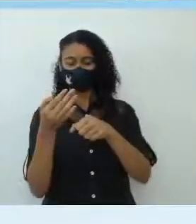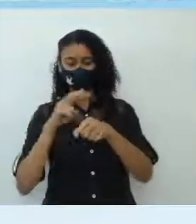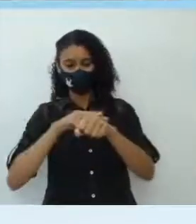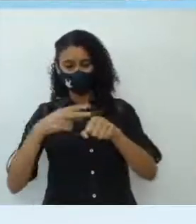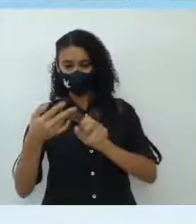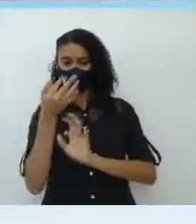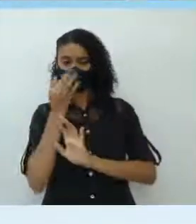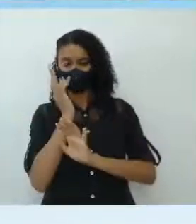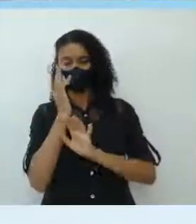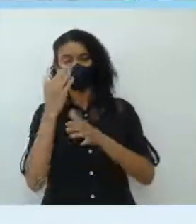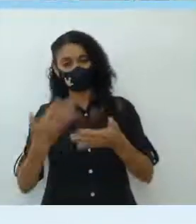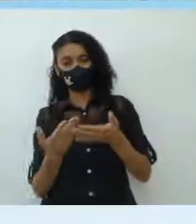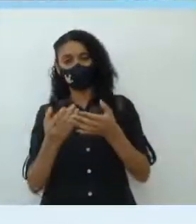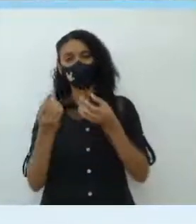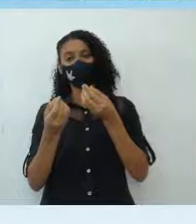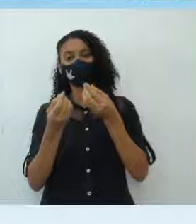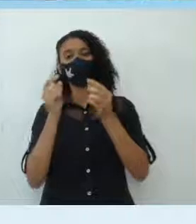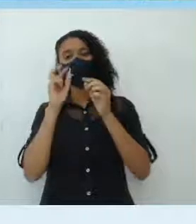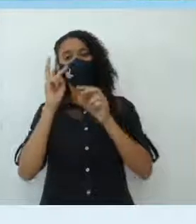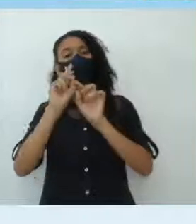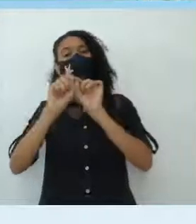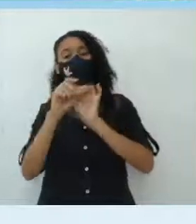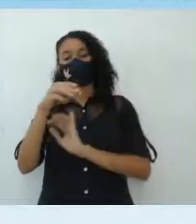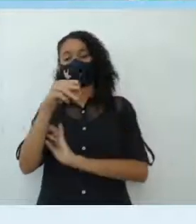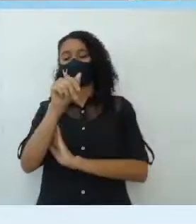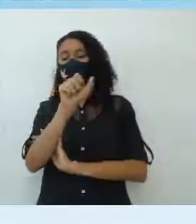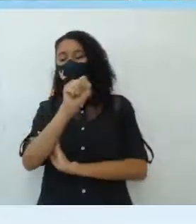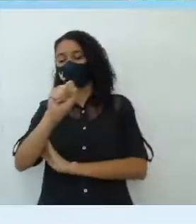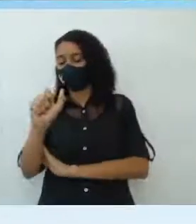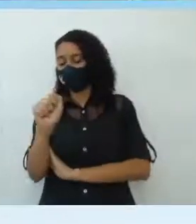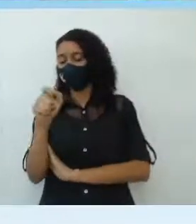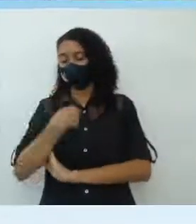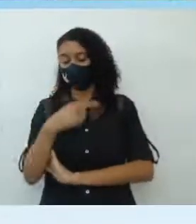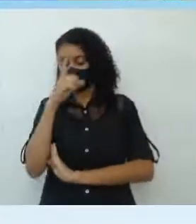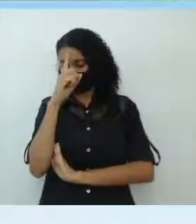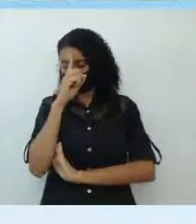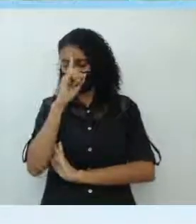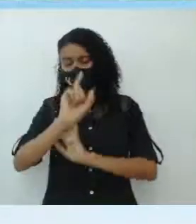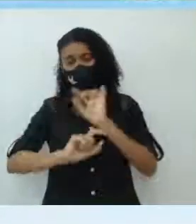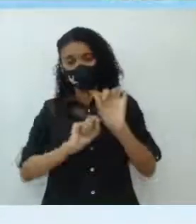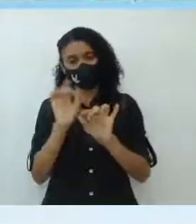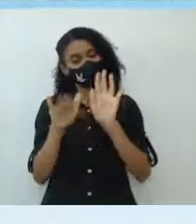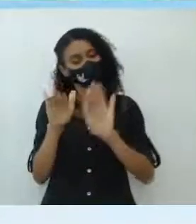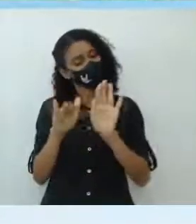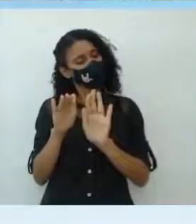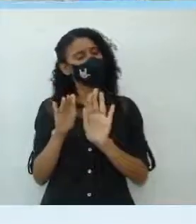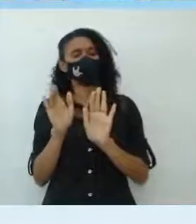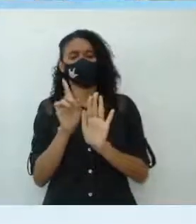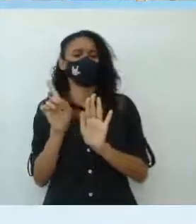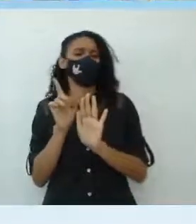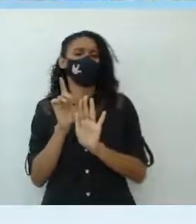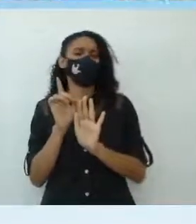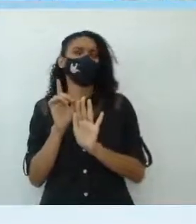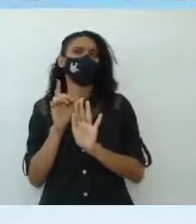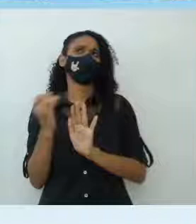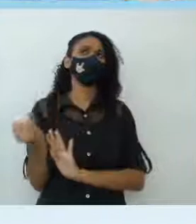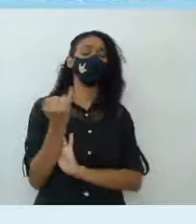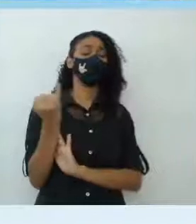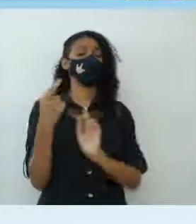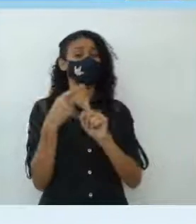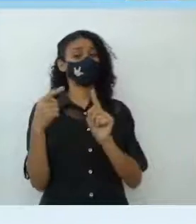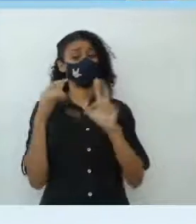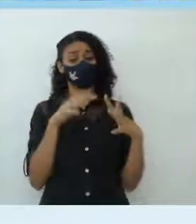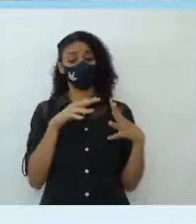pela quantidade em massa. Veja, para o nosso dia a dia, talvez isso não seja tão relevante. Mas